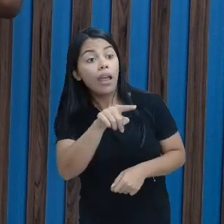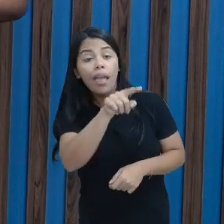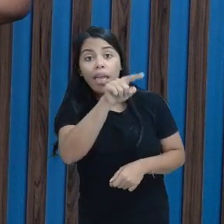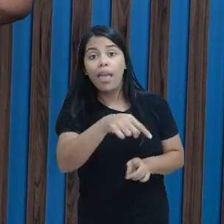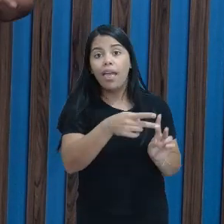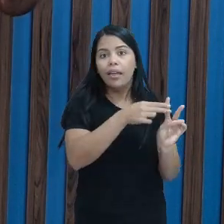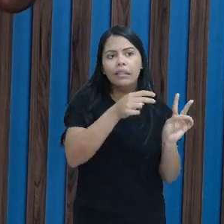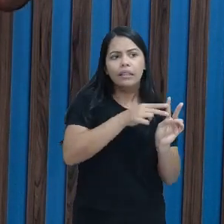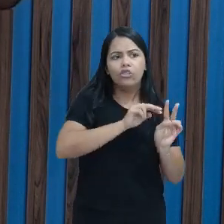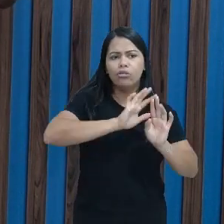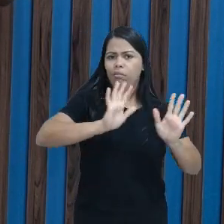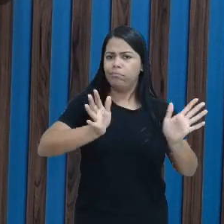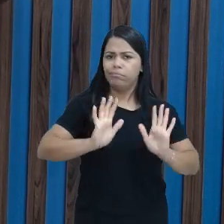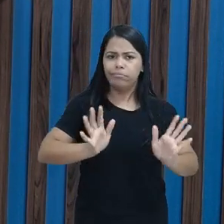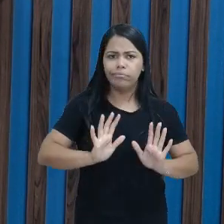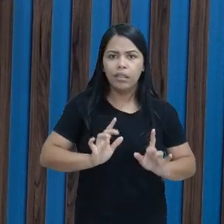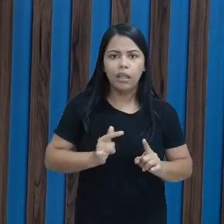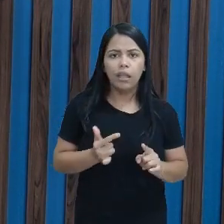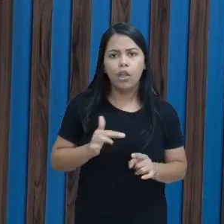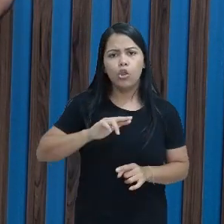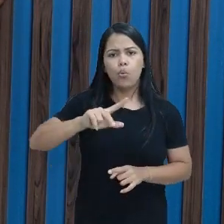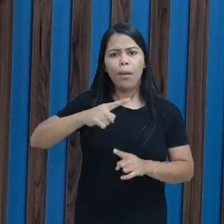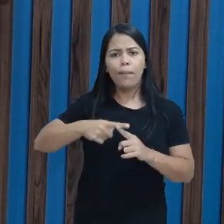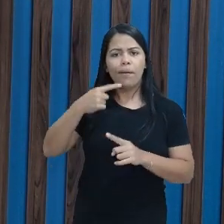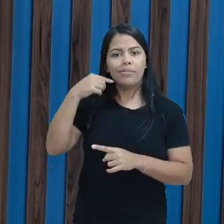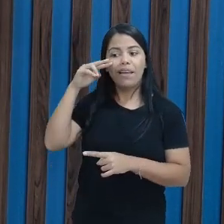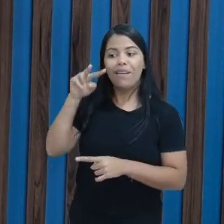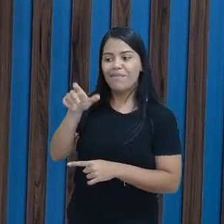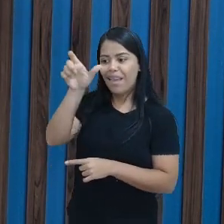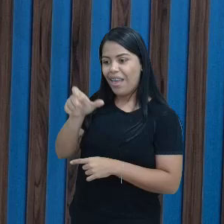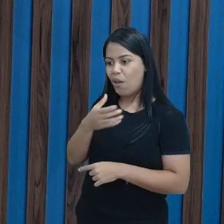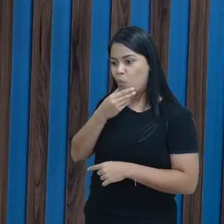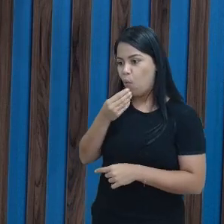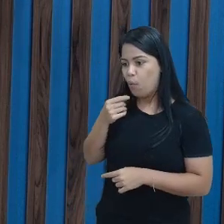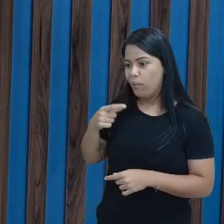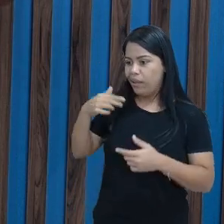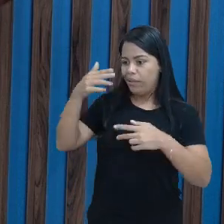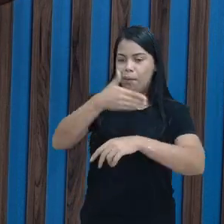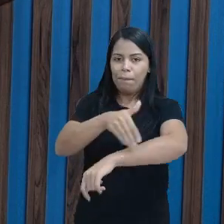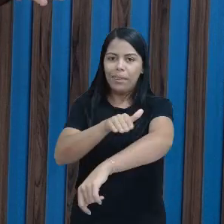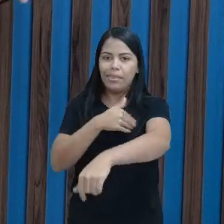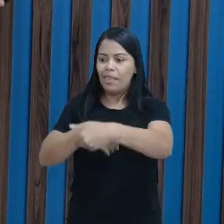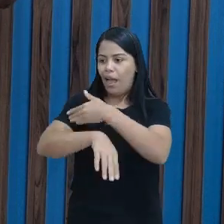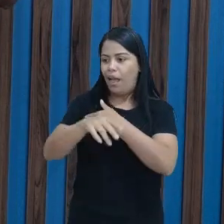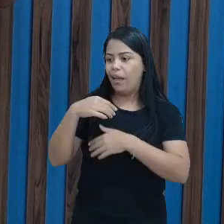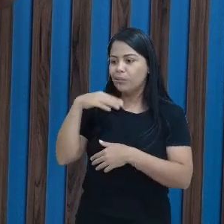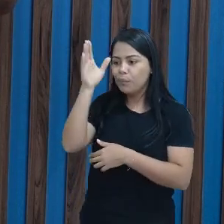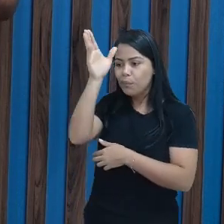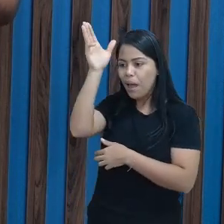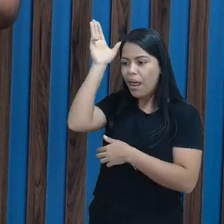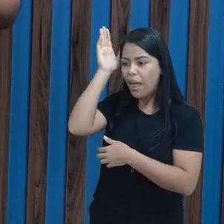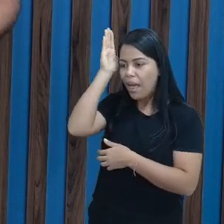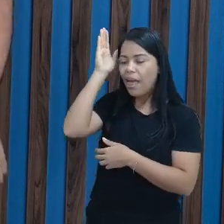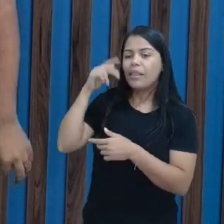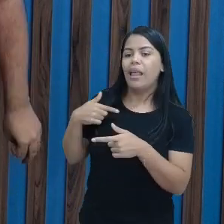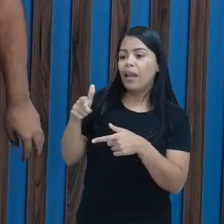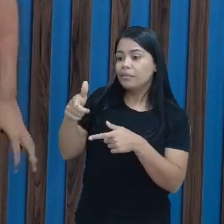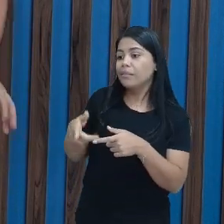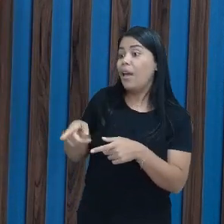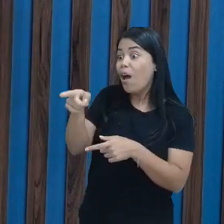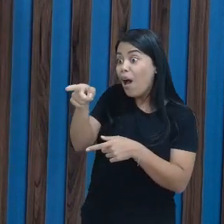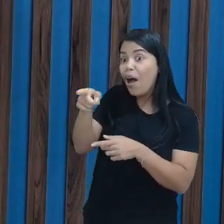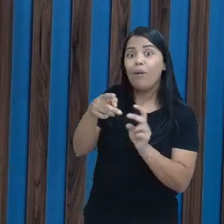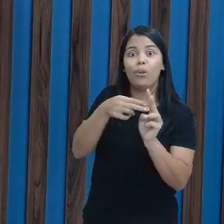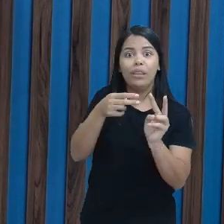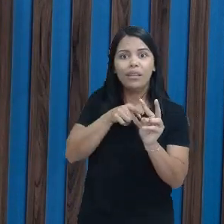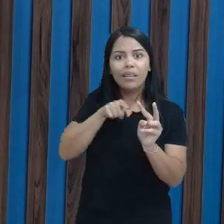povo, ele é indígena. Não é porque o rapaz vai estar pintado, vai estar com arco e flecha, que a gente vai dizer, opa, ali é o indígena.